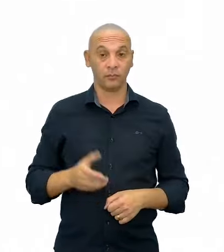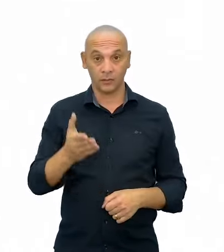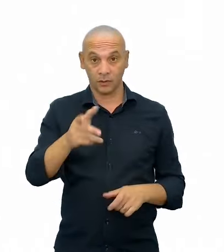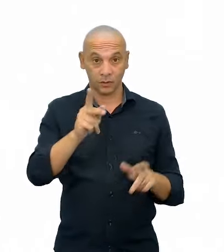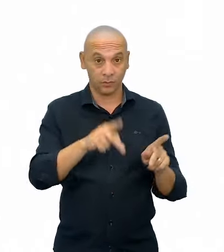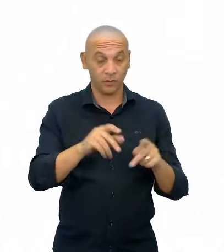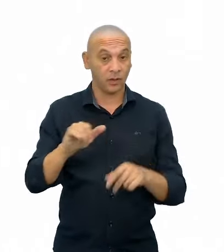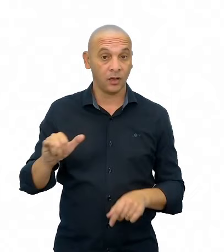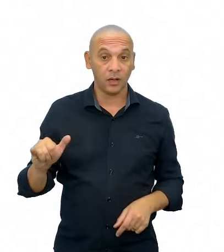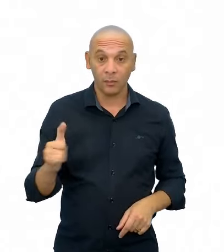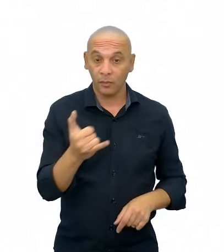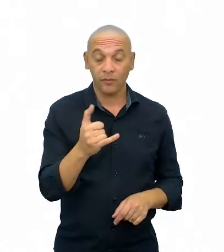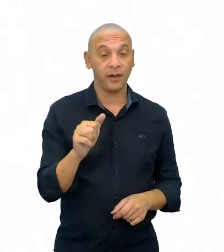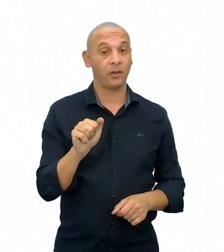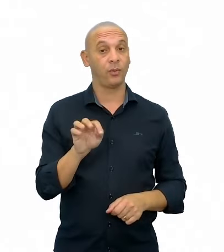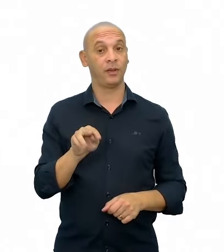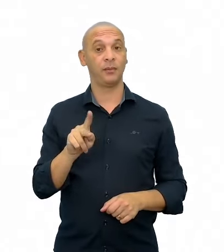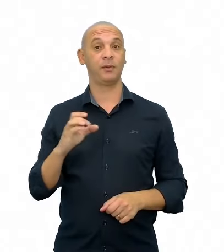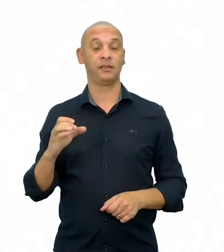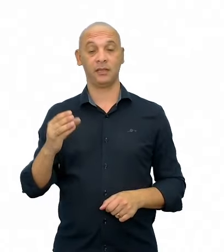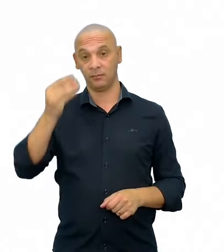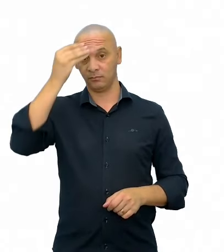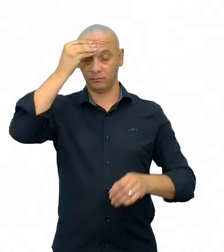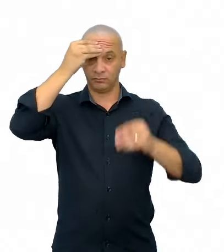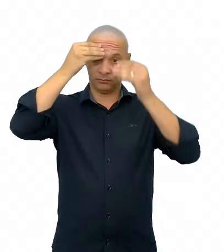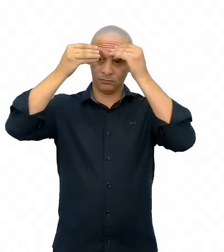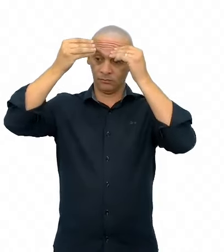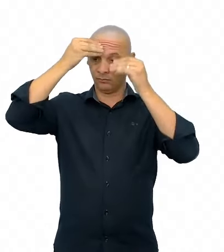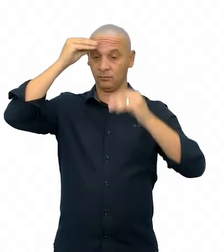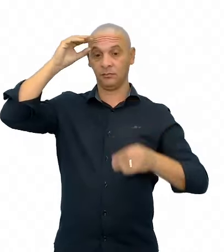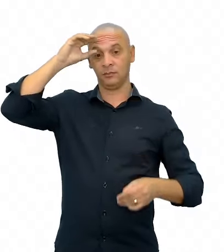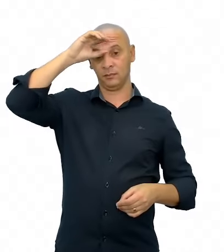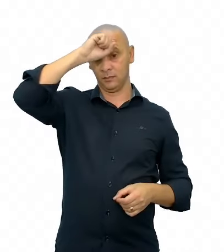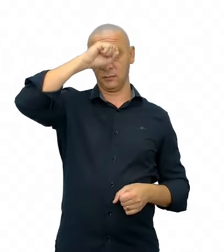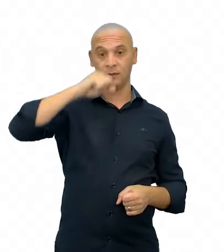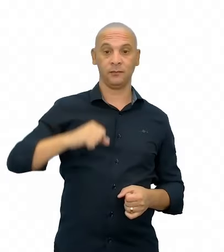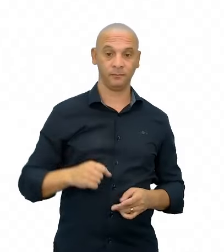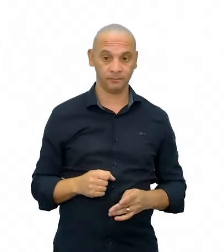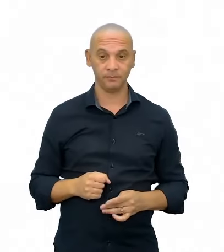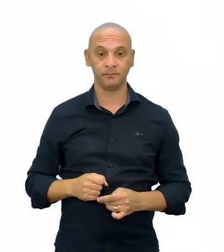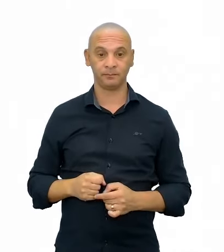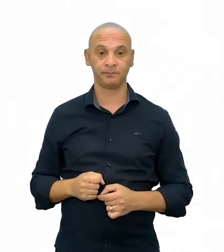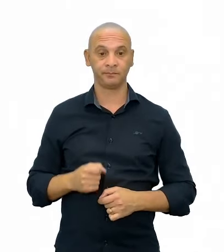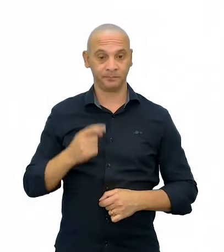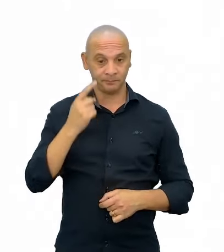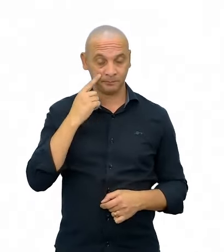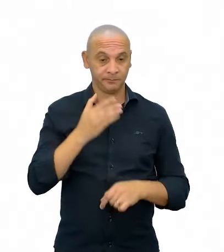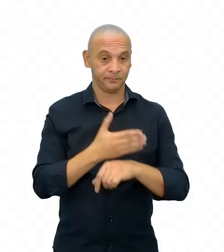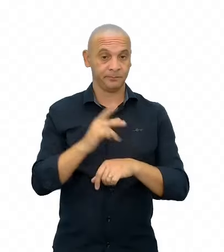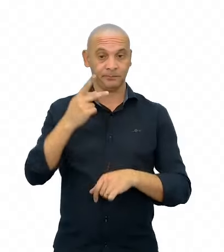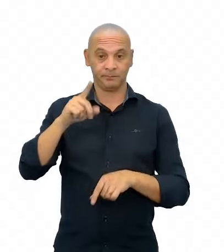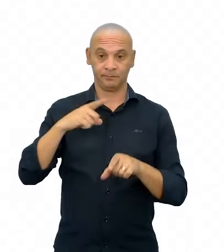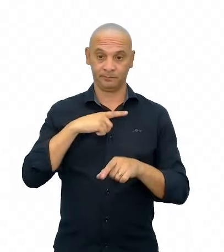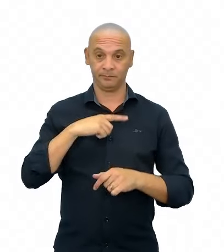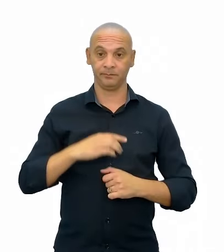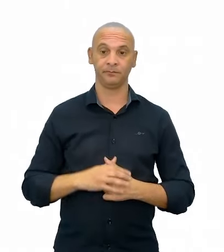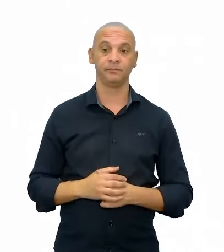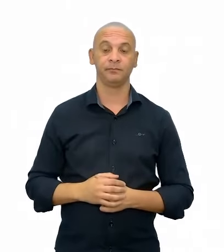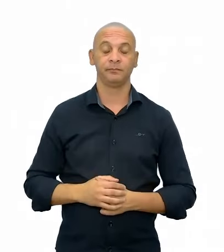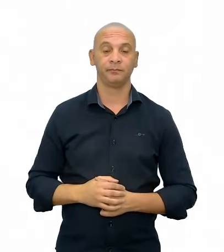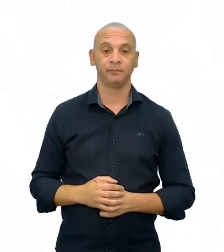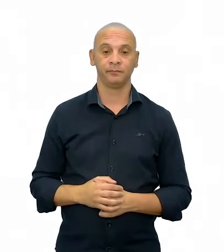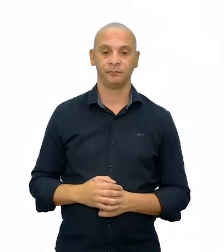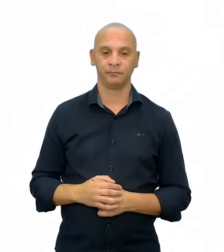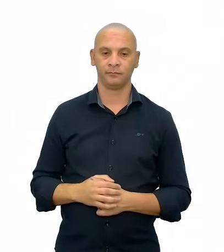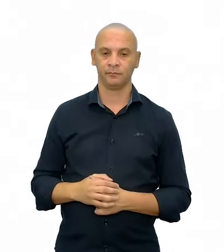professor, aproveite esses momentos de ATPC, né? Tanto para a formação quanto para a sua prática.